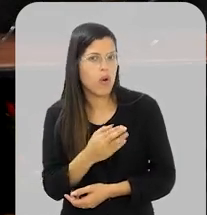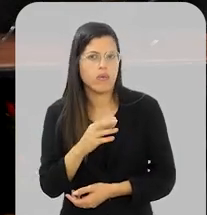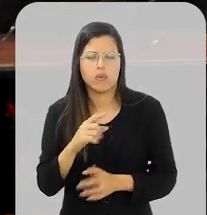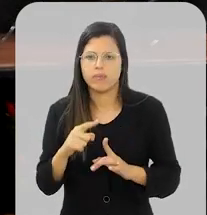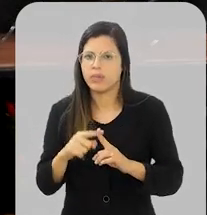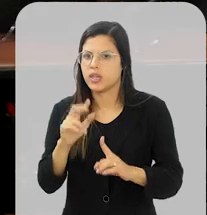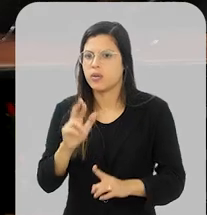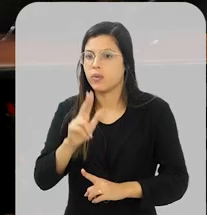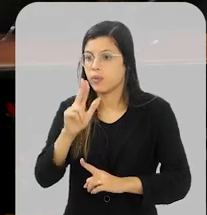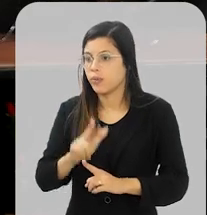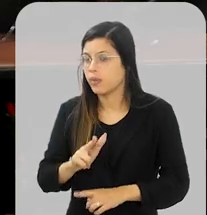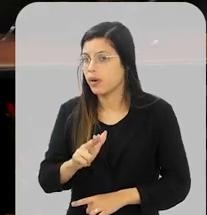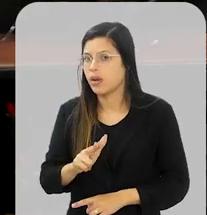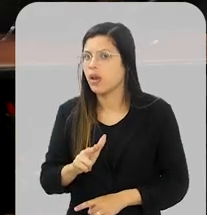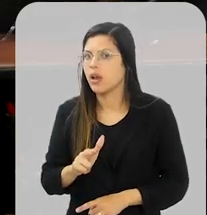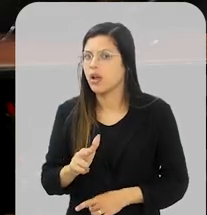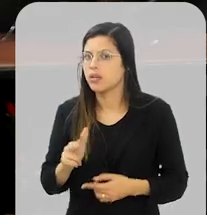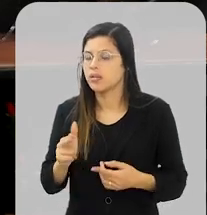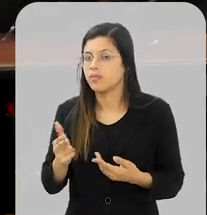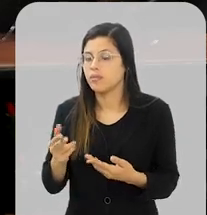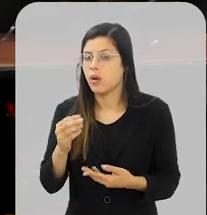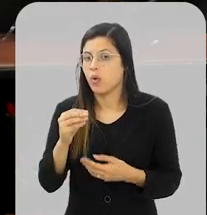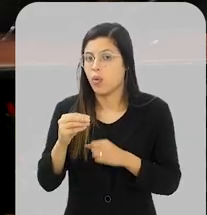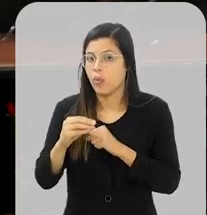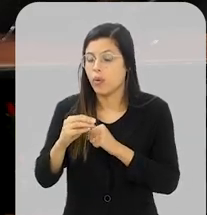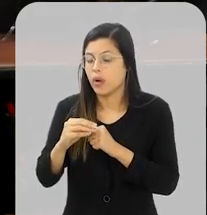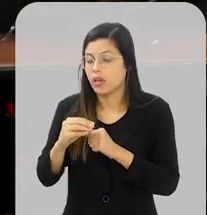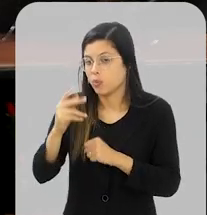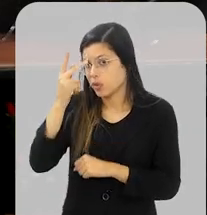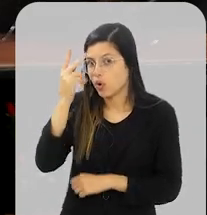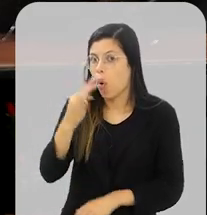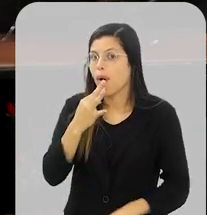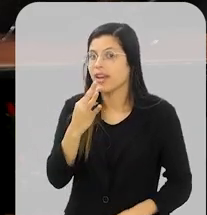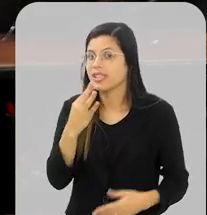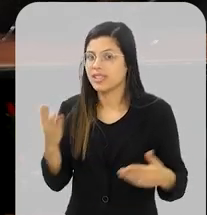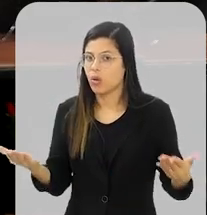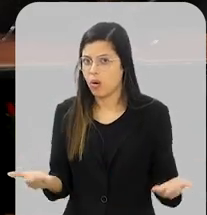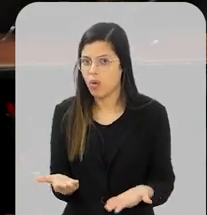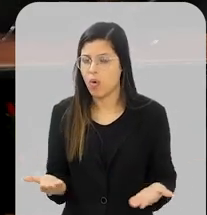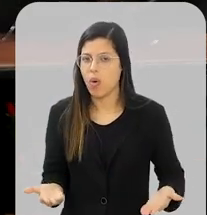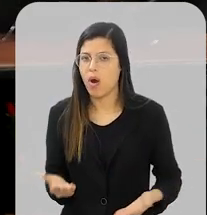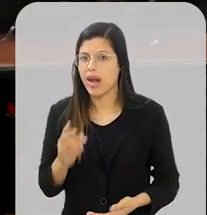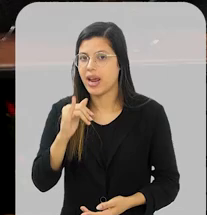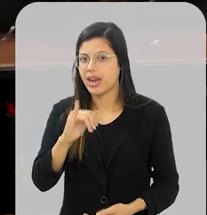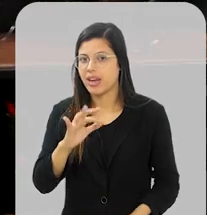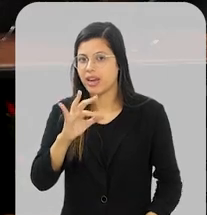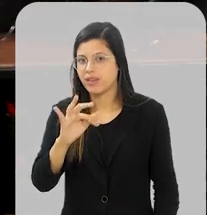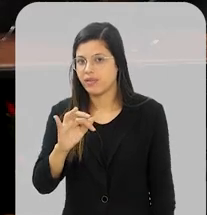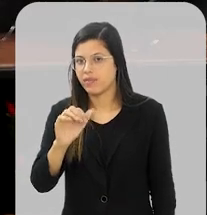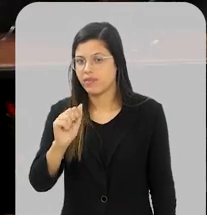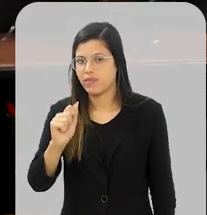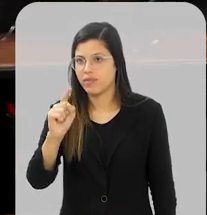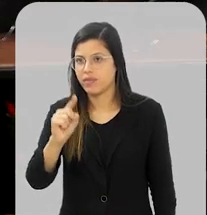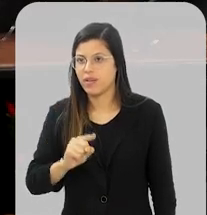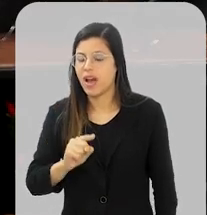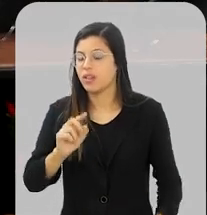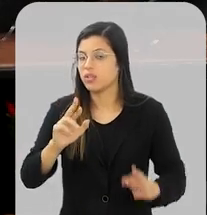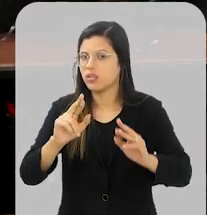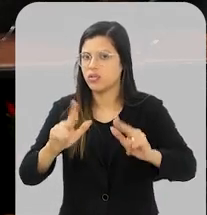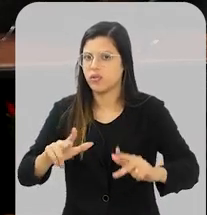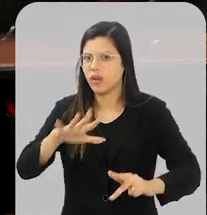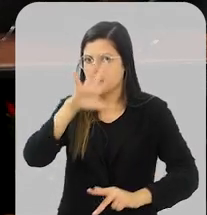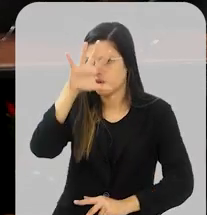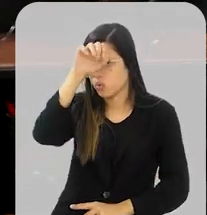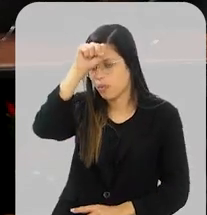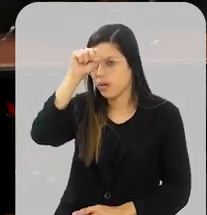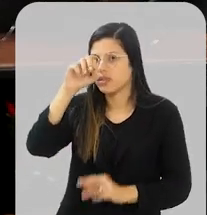não. Ela pode ser que está sendo conhecida agora aqui. E Ifá é diferente de matrizes